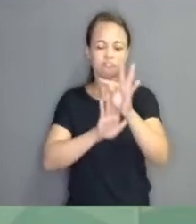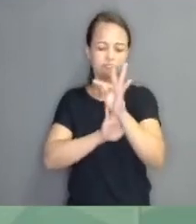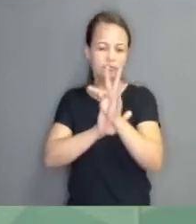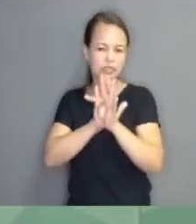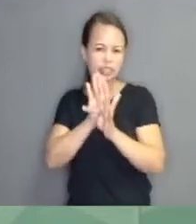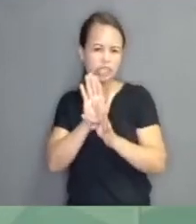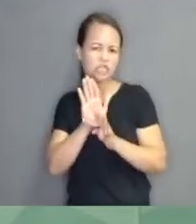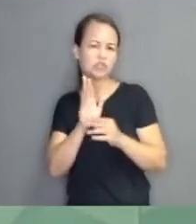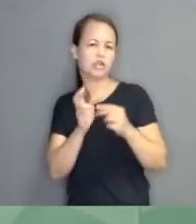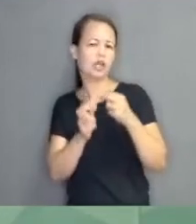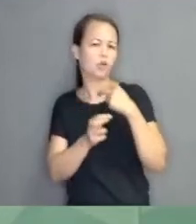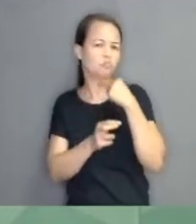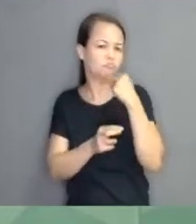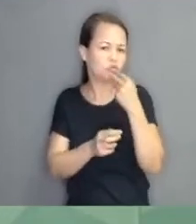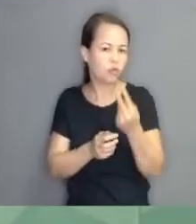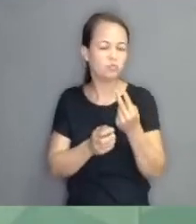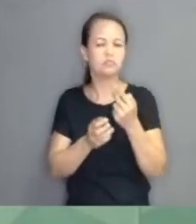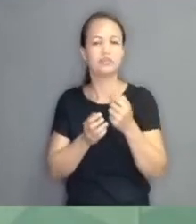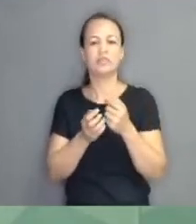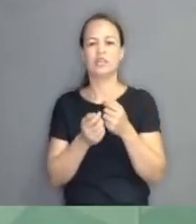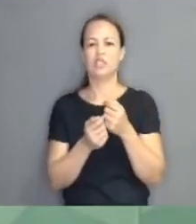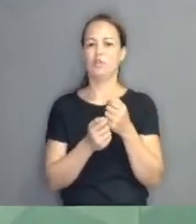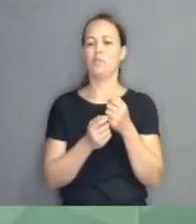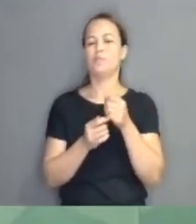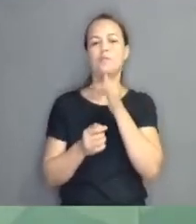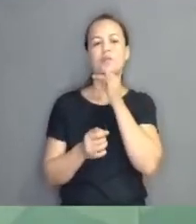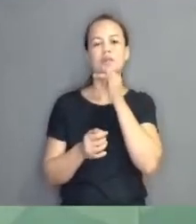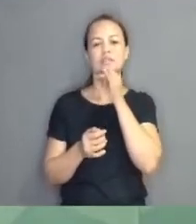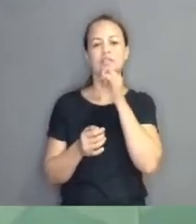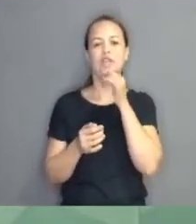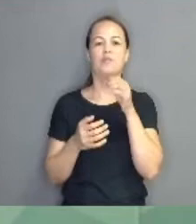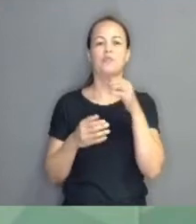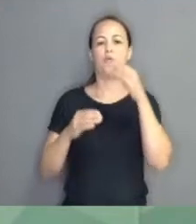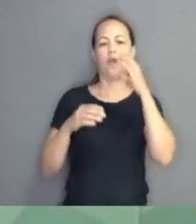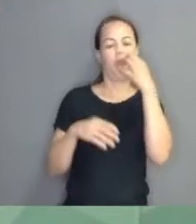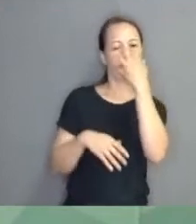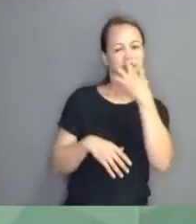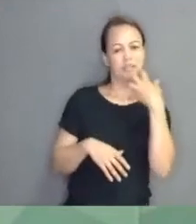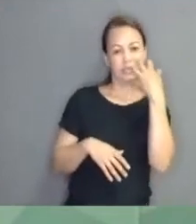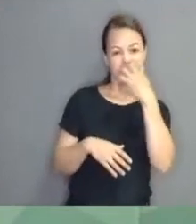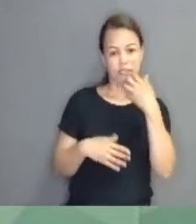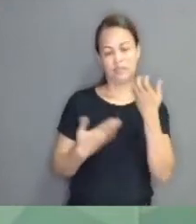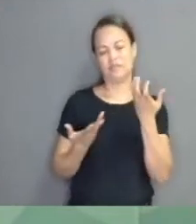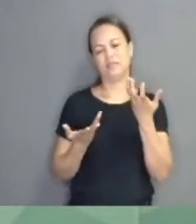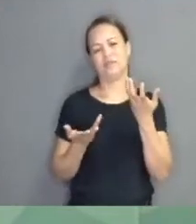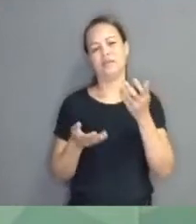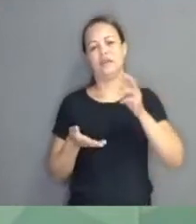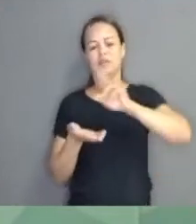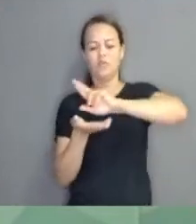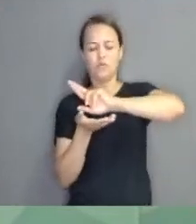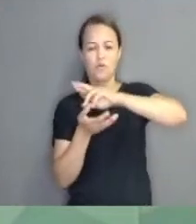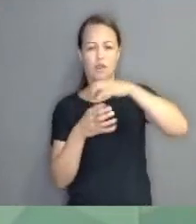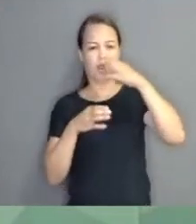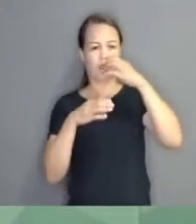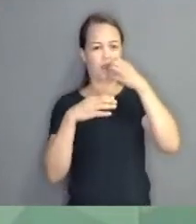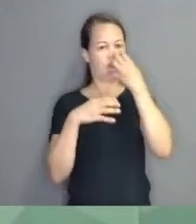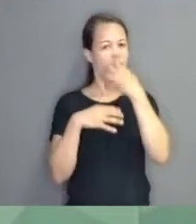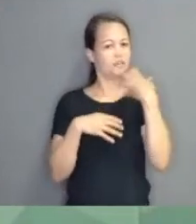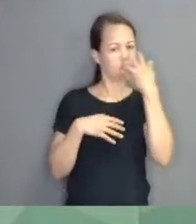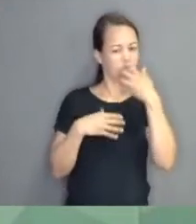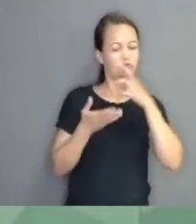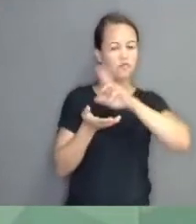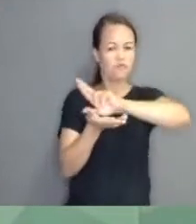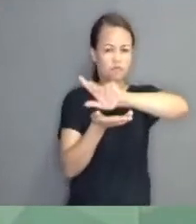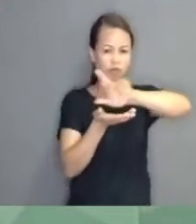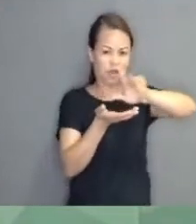esses sozinhos por exemplo acho que antigas a gente já cantou várias músicas aqui que